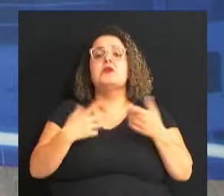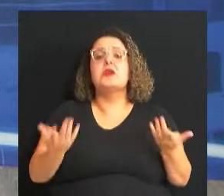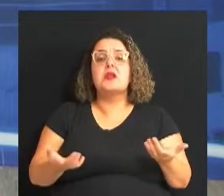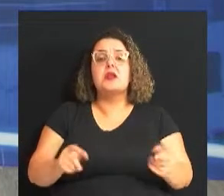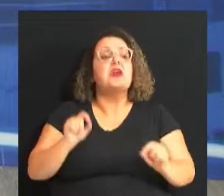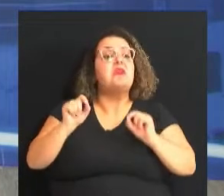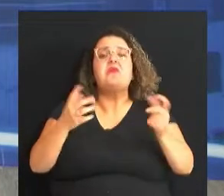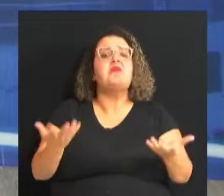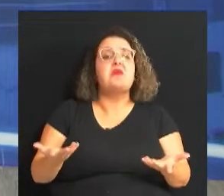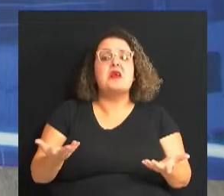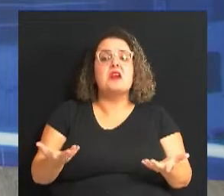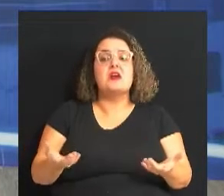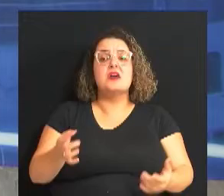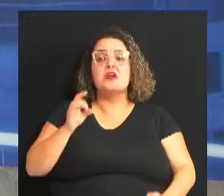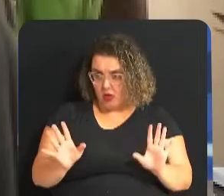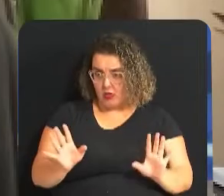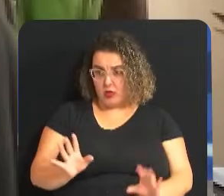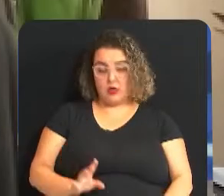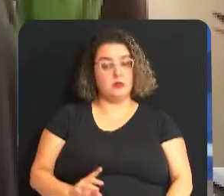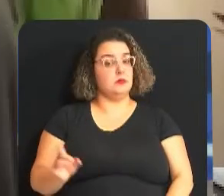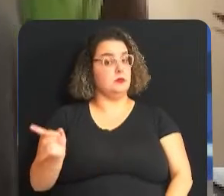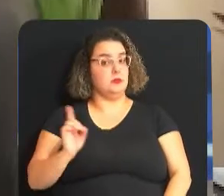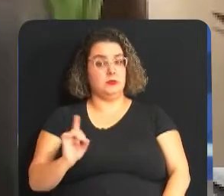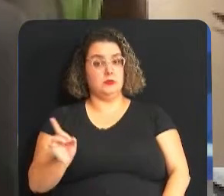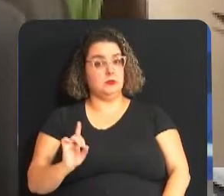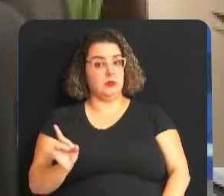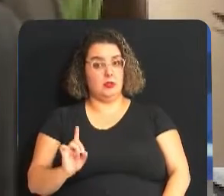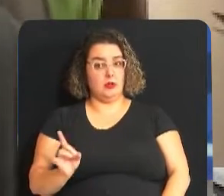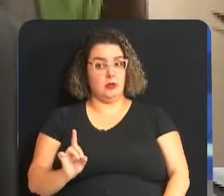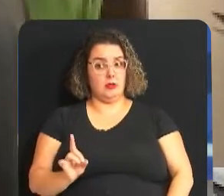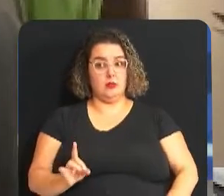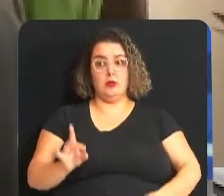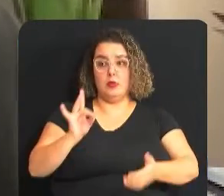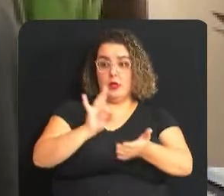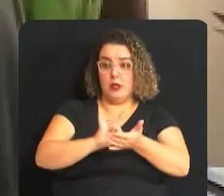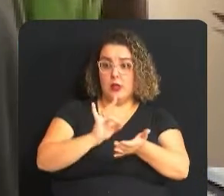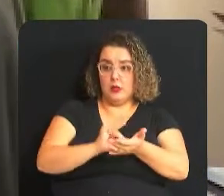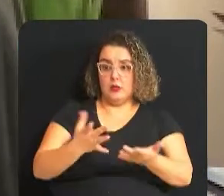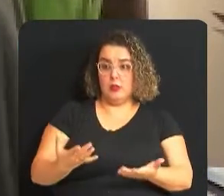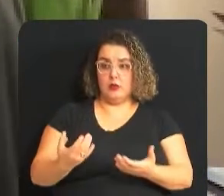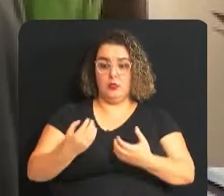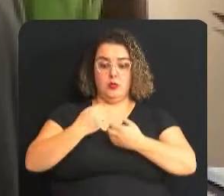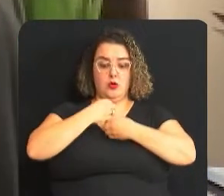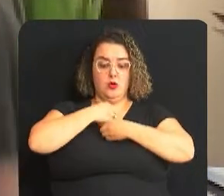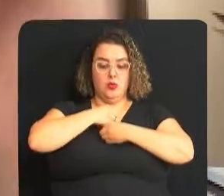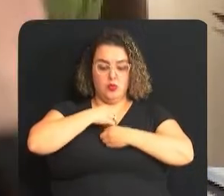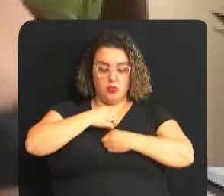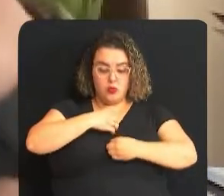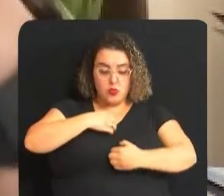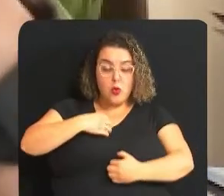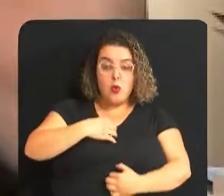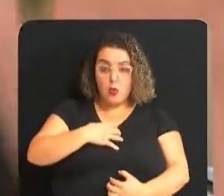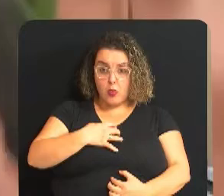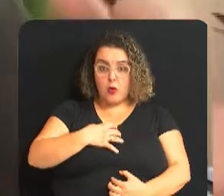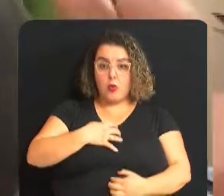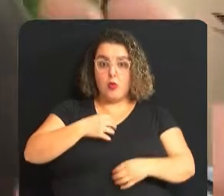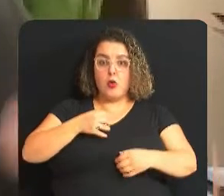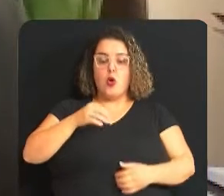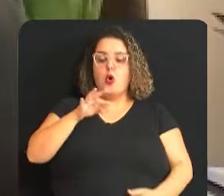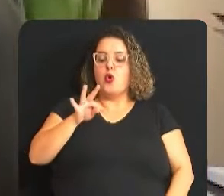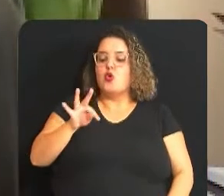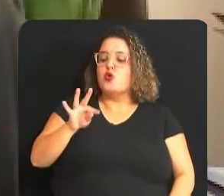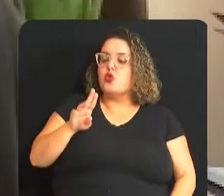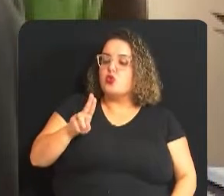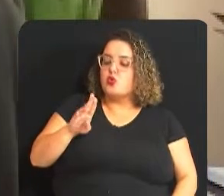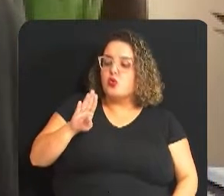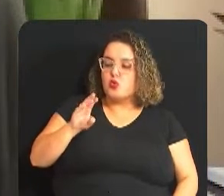só para colocar para fora as fezes? E não, na realidade é assim, o tubo digestivo, vamos falar tubo digestivo,